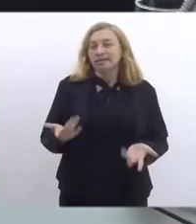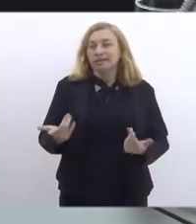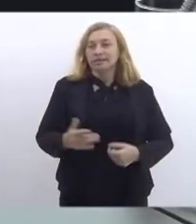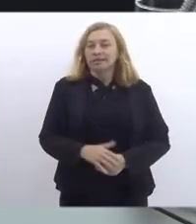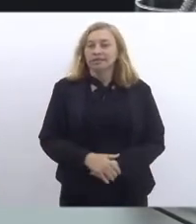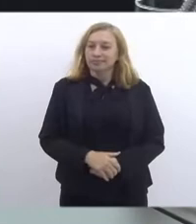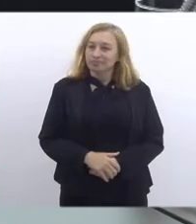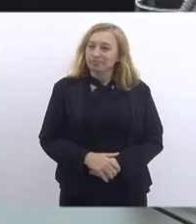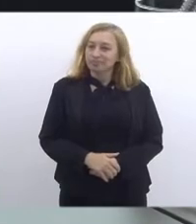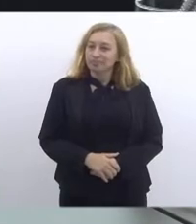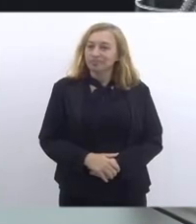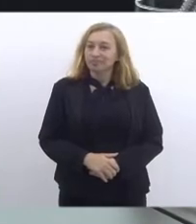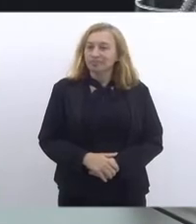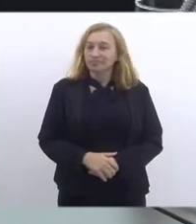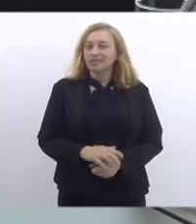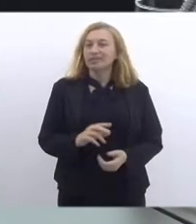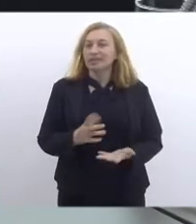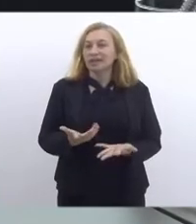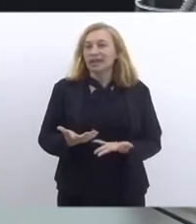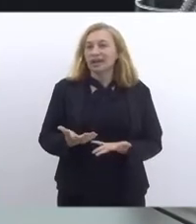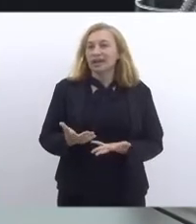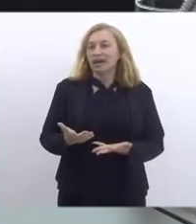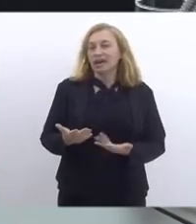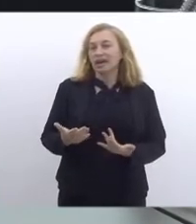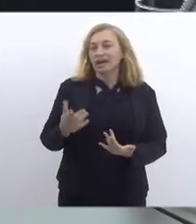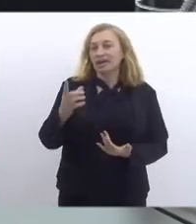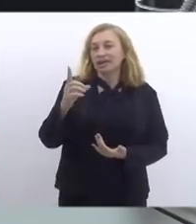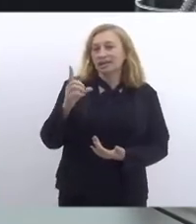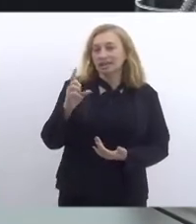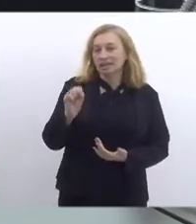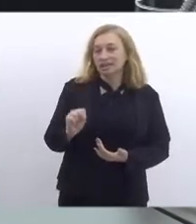que livre a síndrome da ignorância.